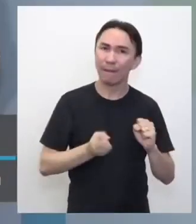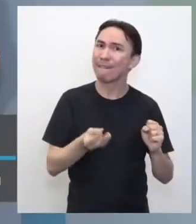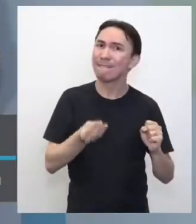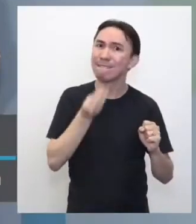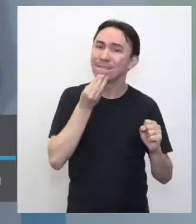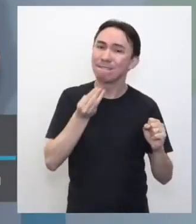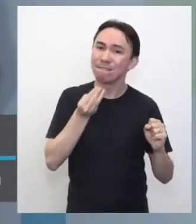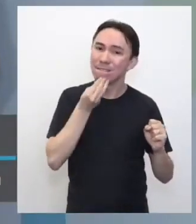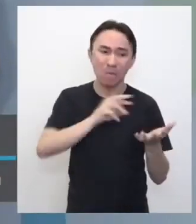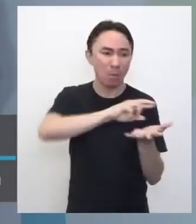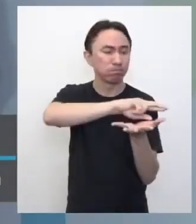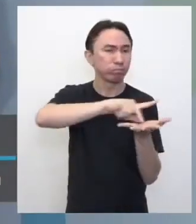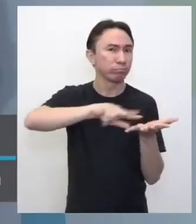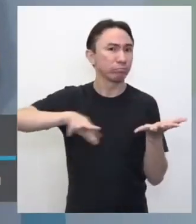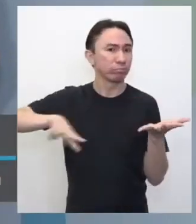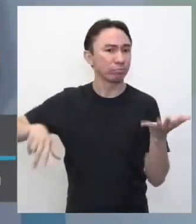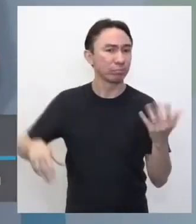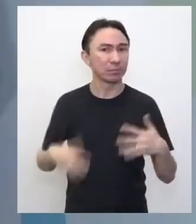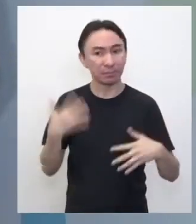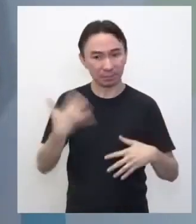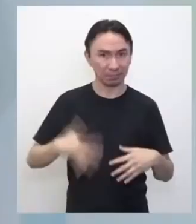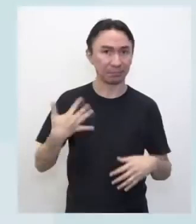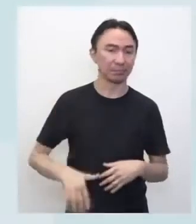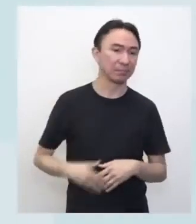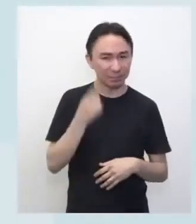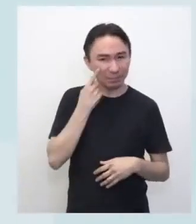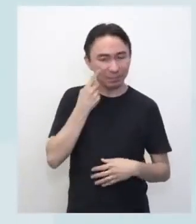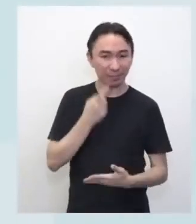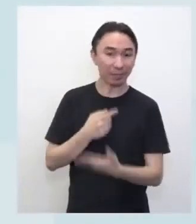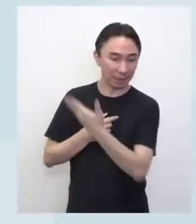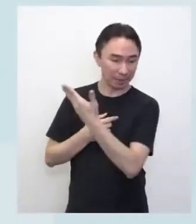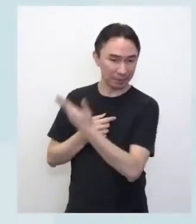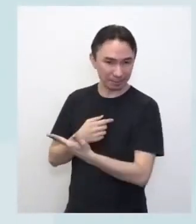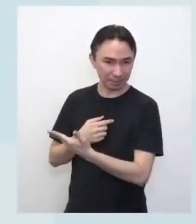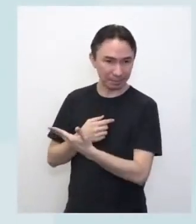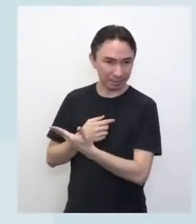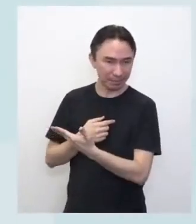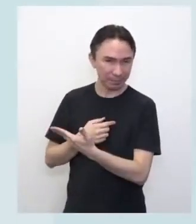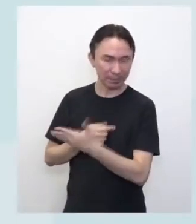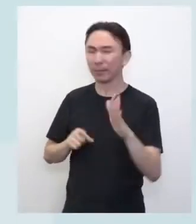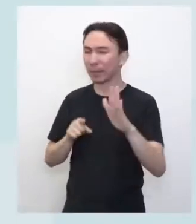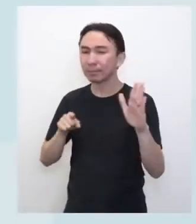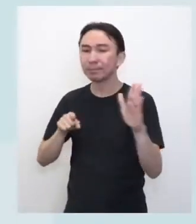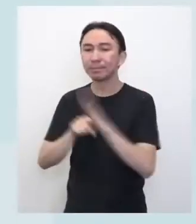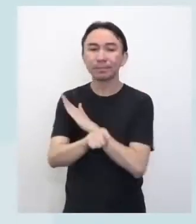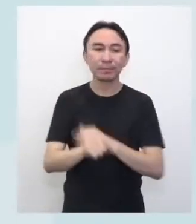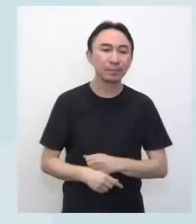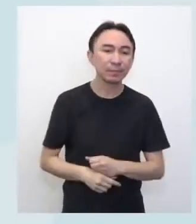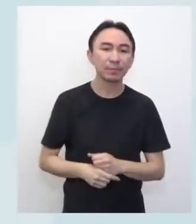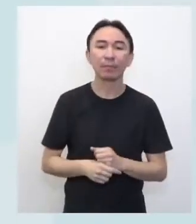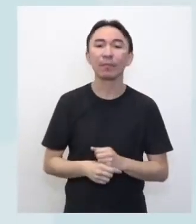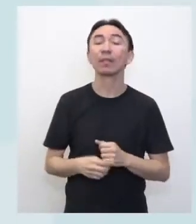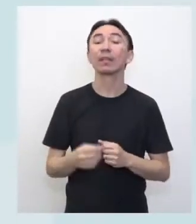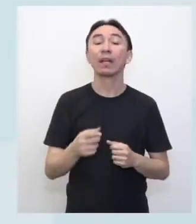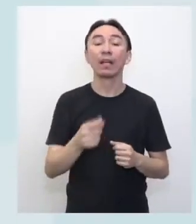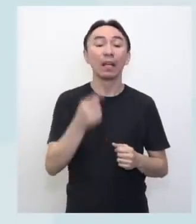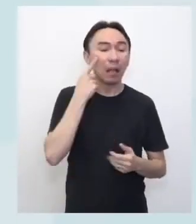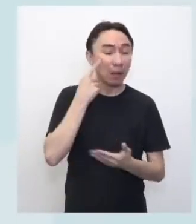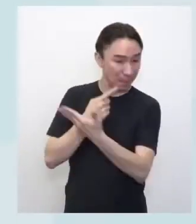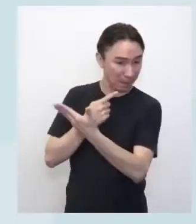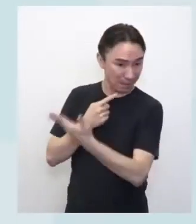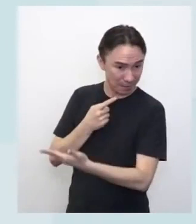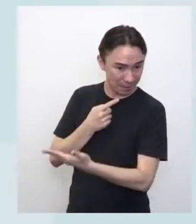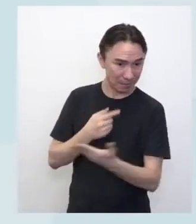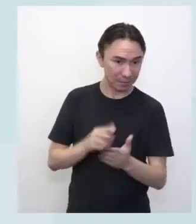falar em denúncia, olha a imagem na tela. O que podemos, não vamos dar tempo, mas vamos pensar juntos. O que podemos inferir a partir da leitura desta imagem? Então,